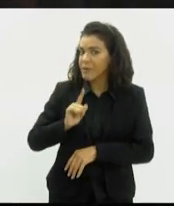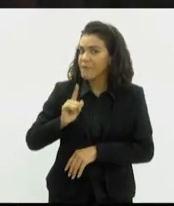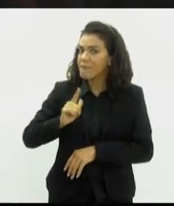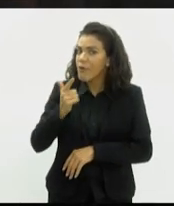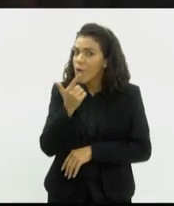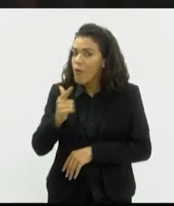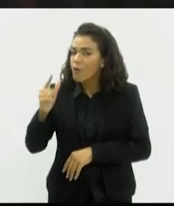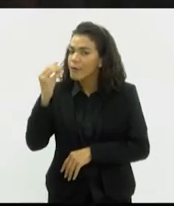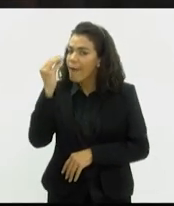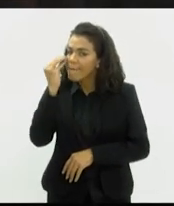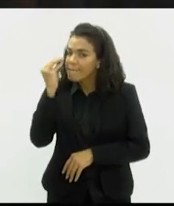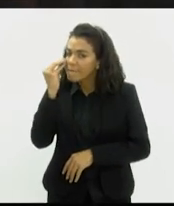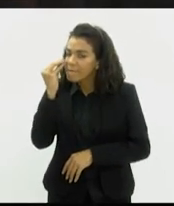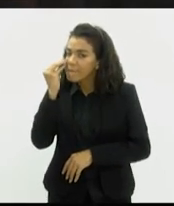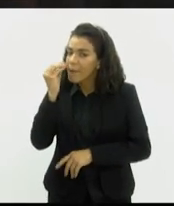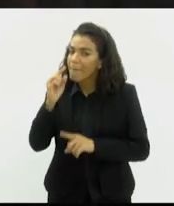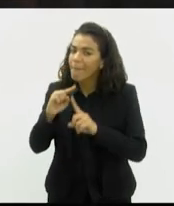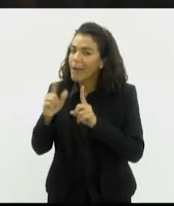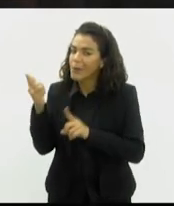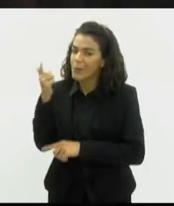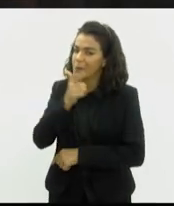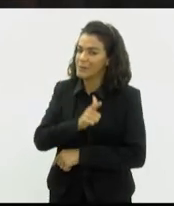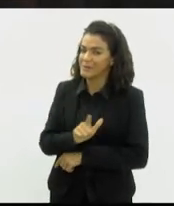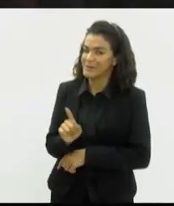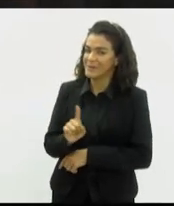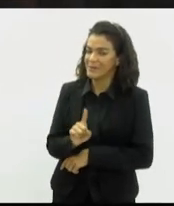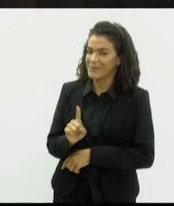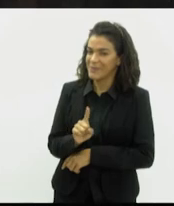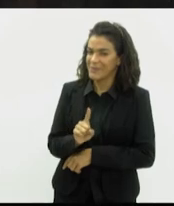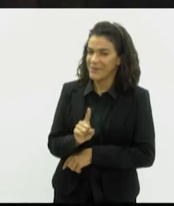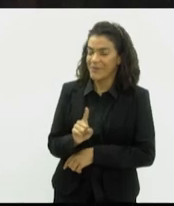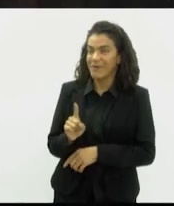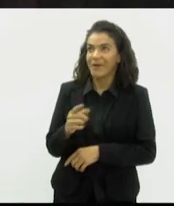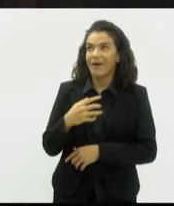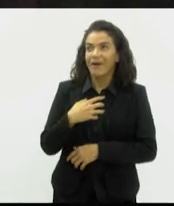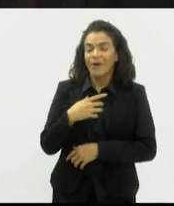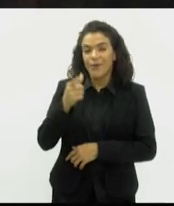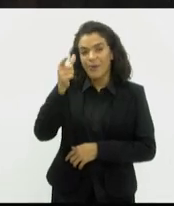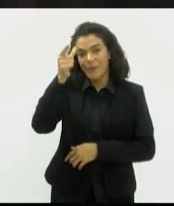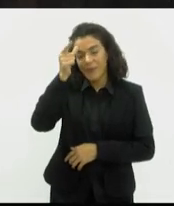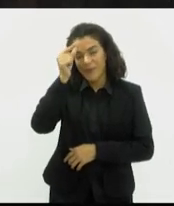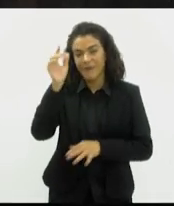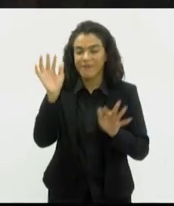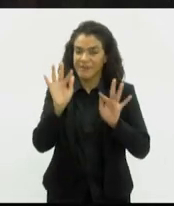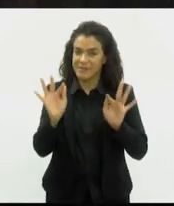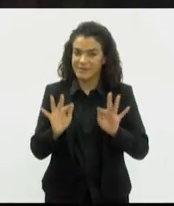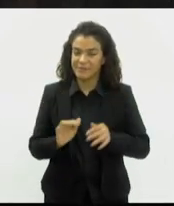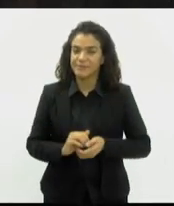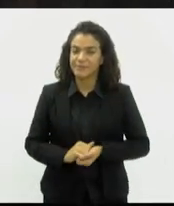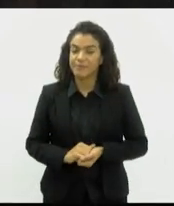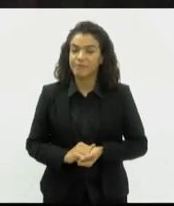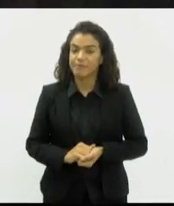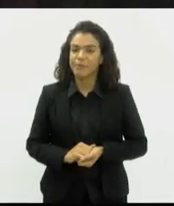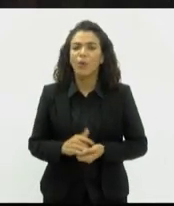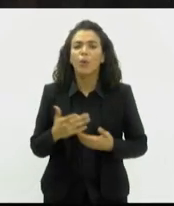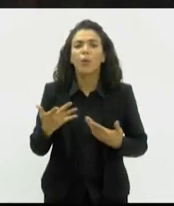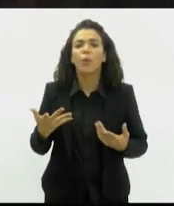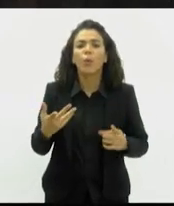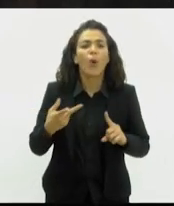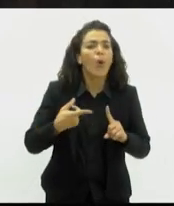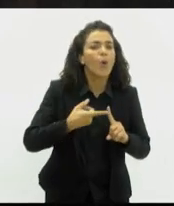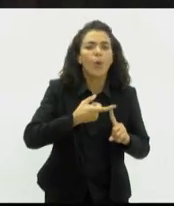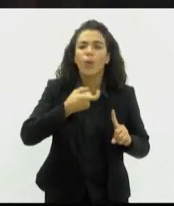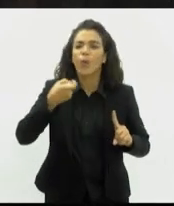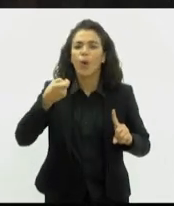tentativa, frustrada, felizmente. Aí, às vezes, eu ouço assim, mas que golpe?